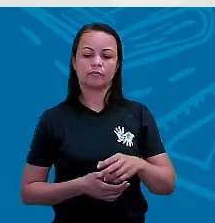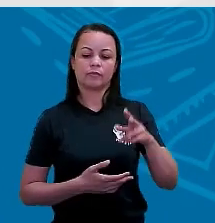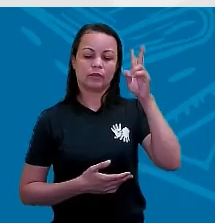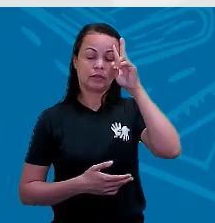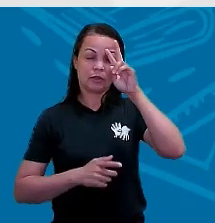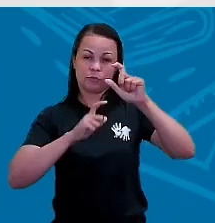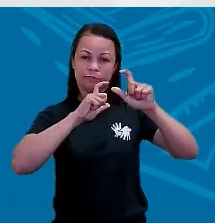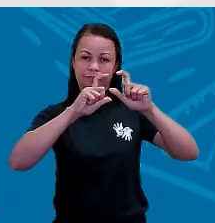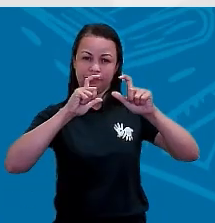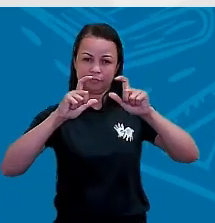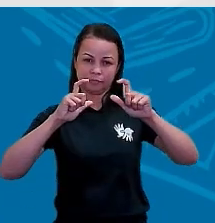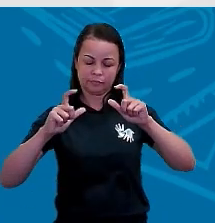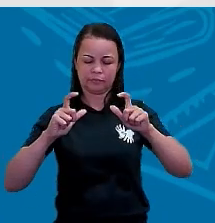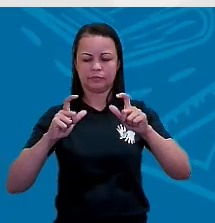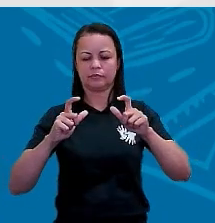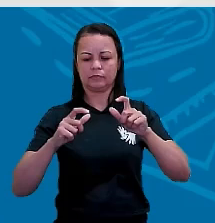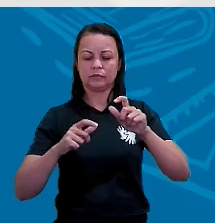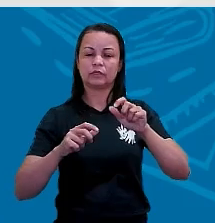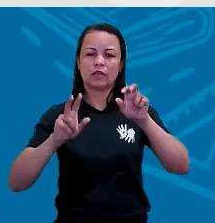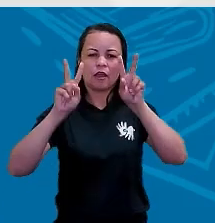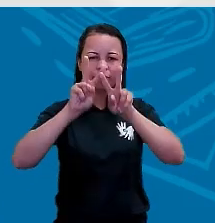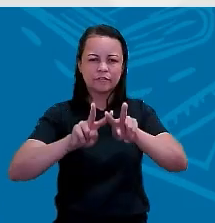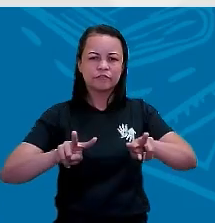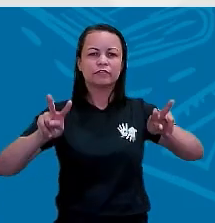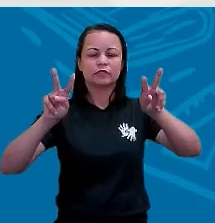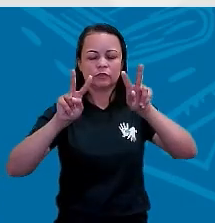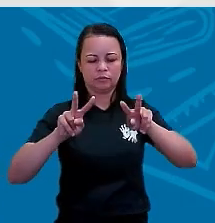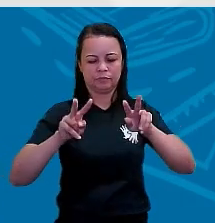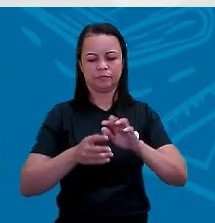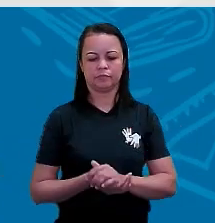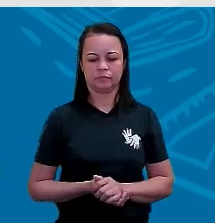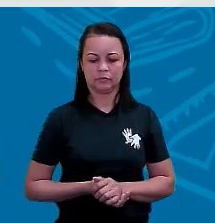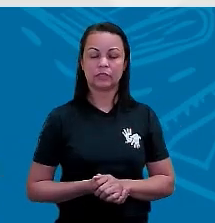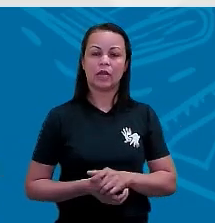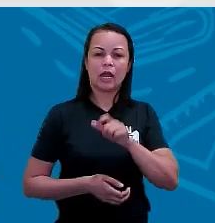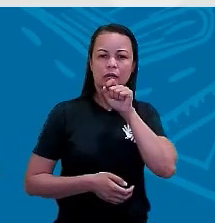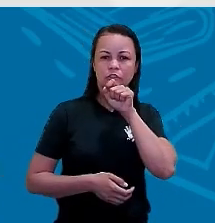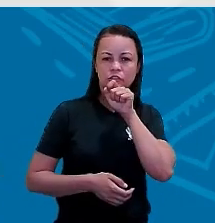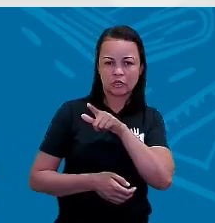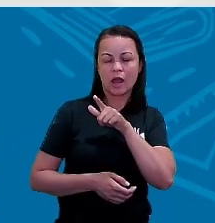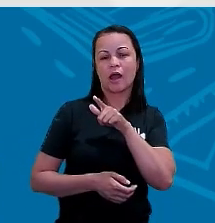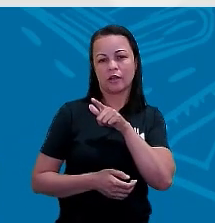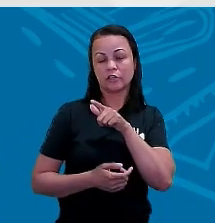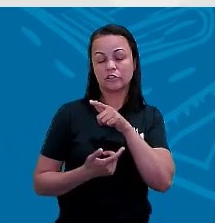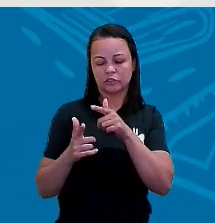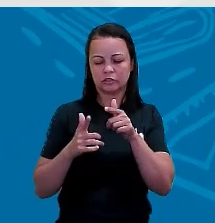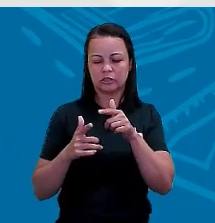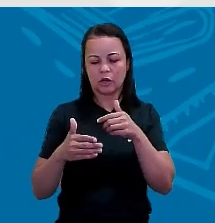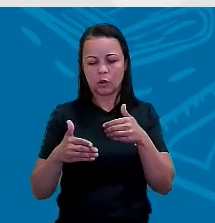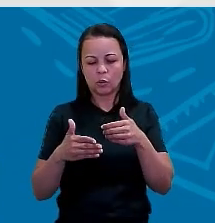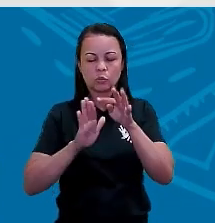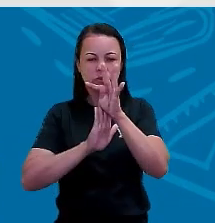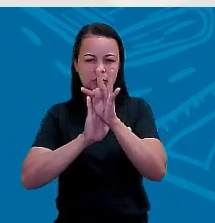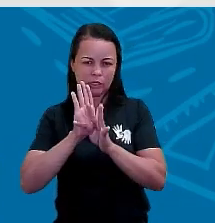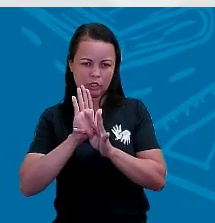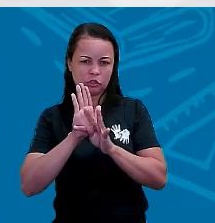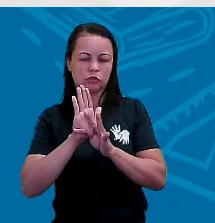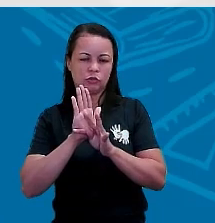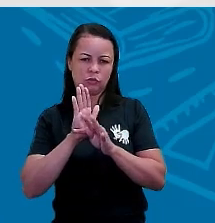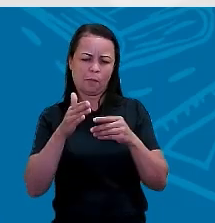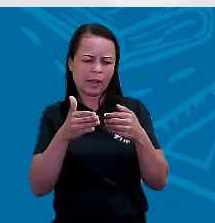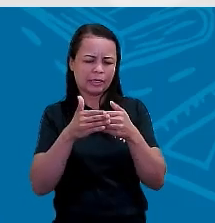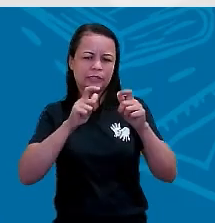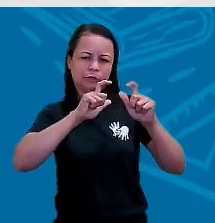ela é uma narrativa gráfica visual. A charge é um texto muito próximo à tirinha, né,